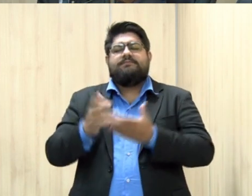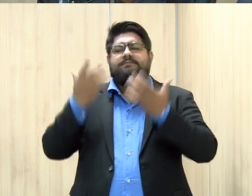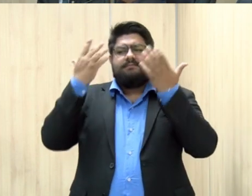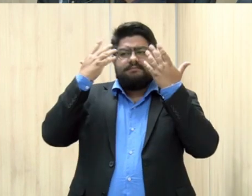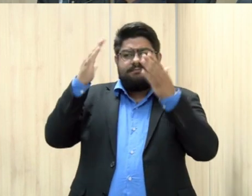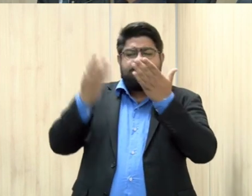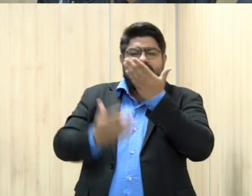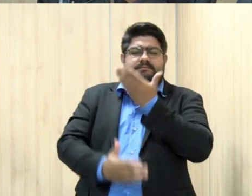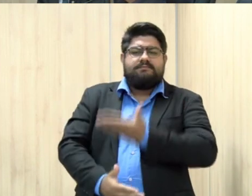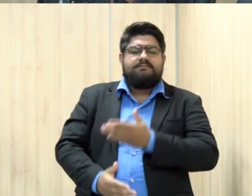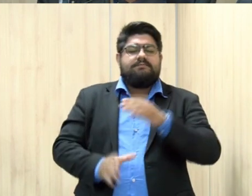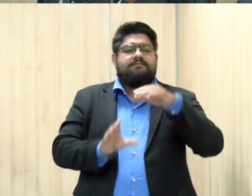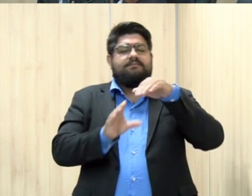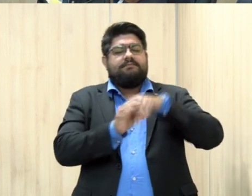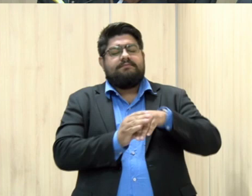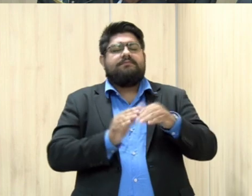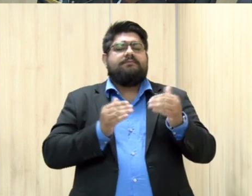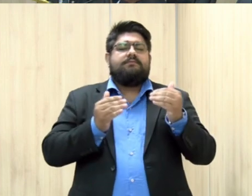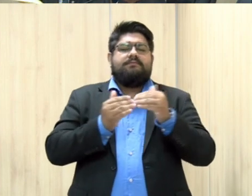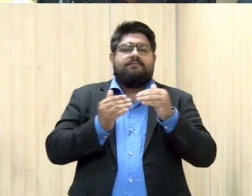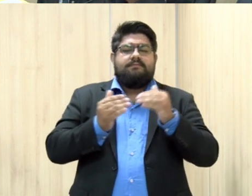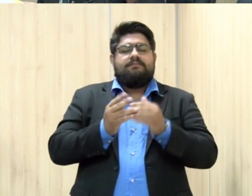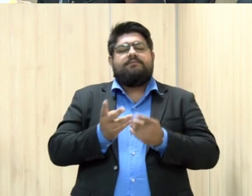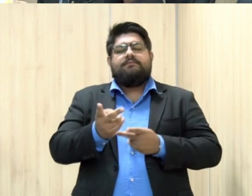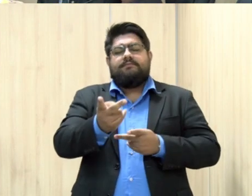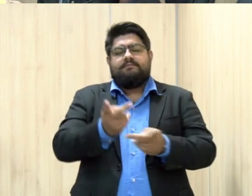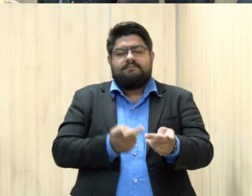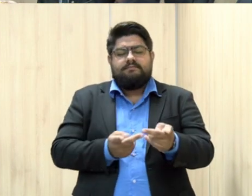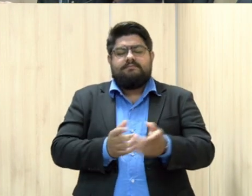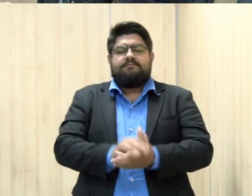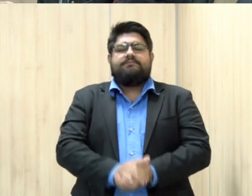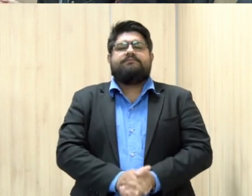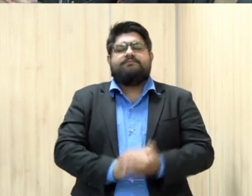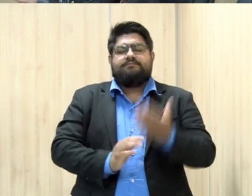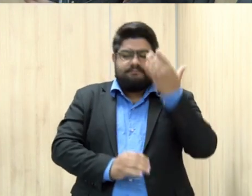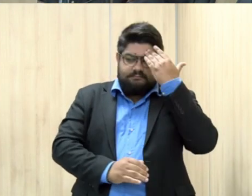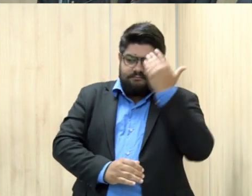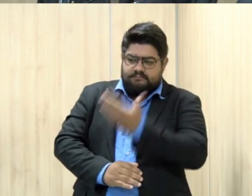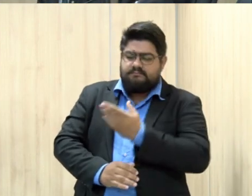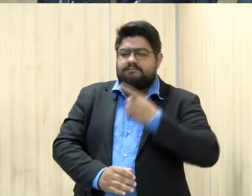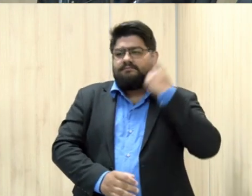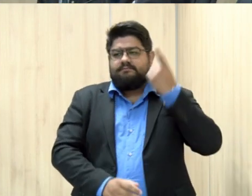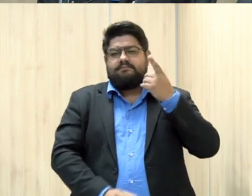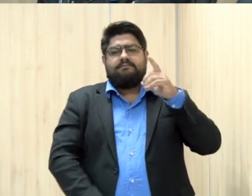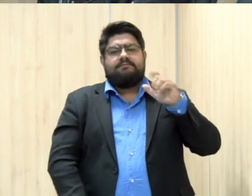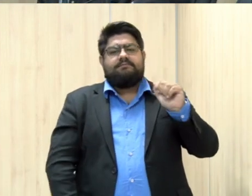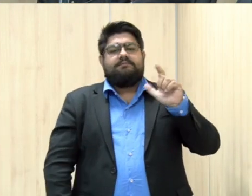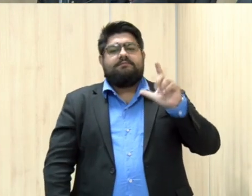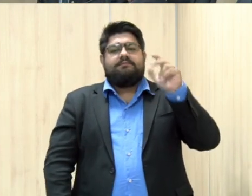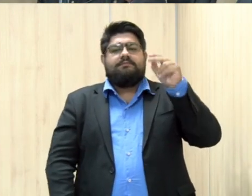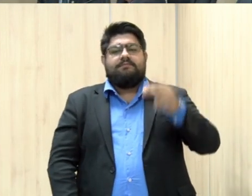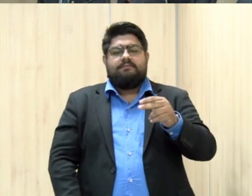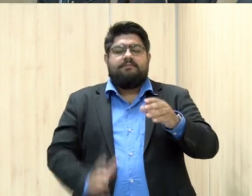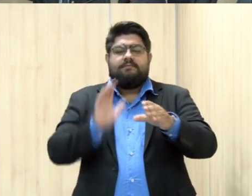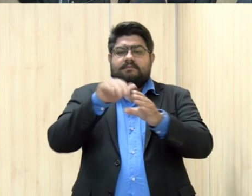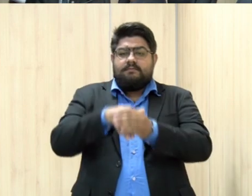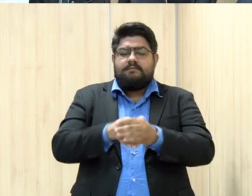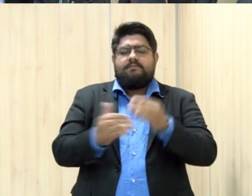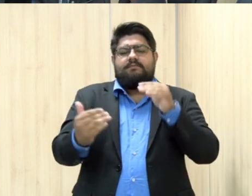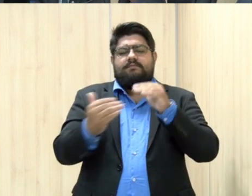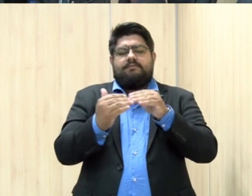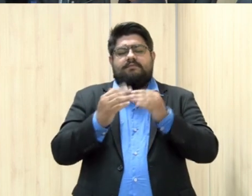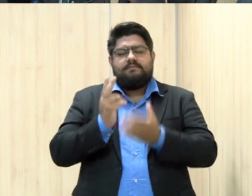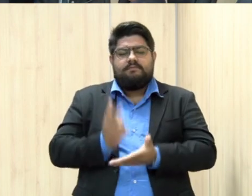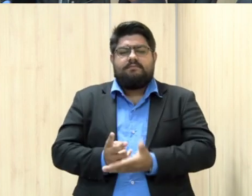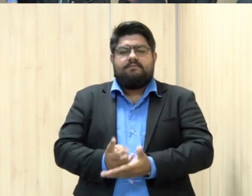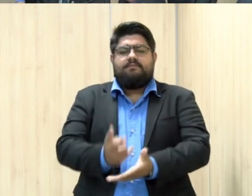vossa excelência e dizer que o nosso voto foi favorável pela matéria Alan o voto é favorável pelo